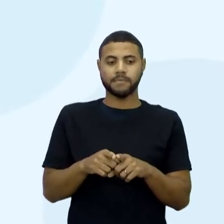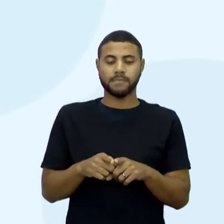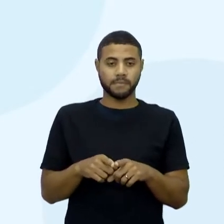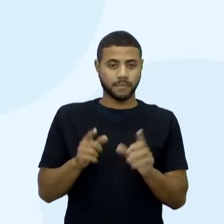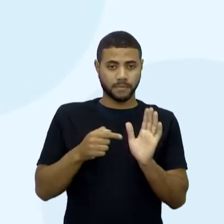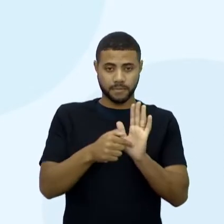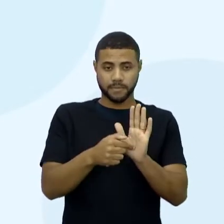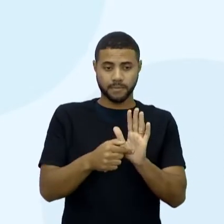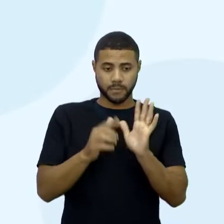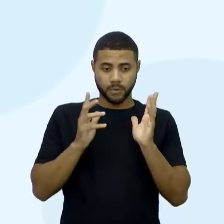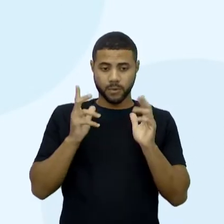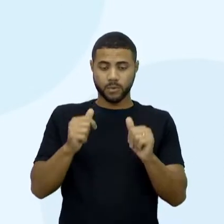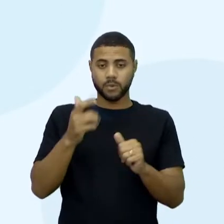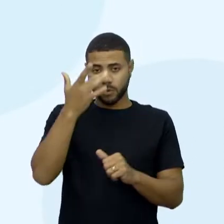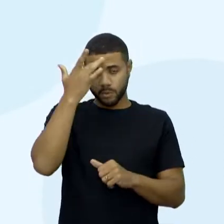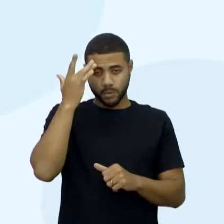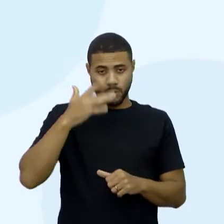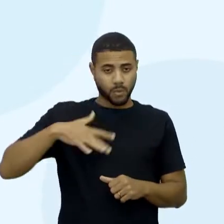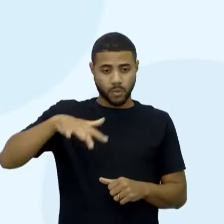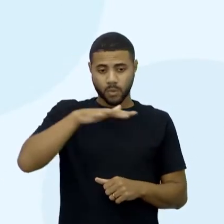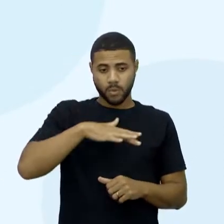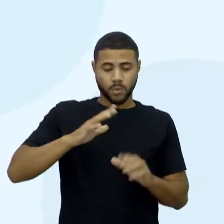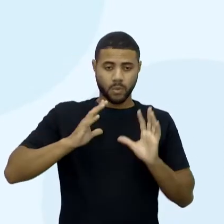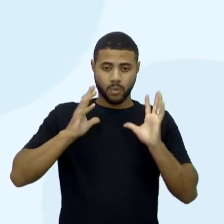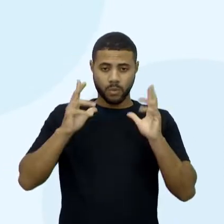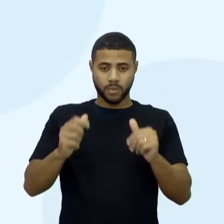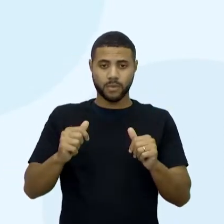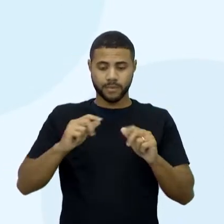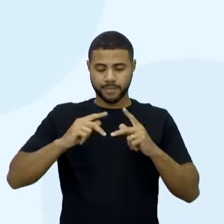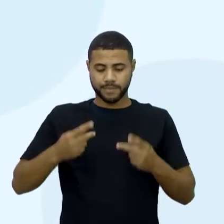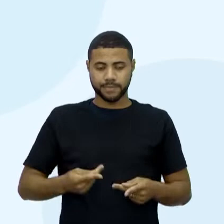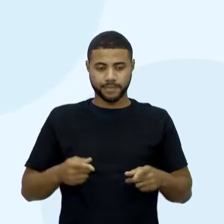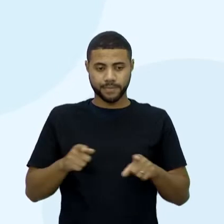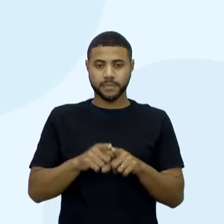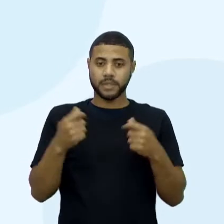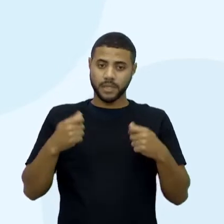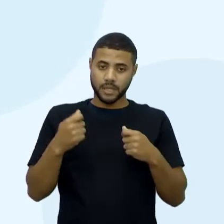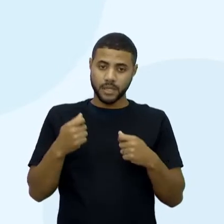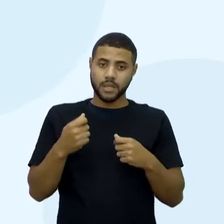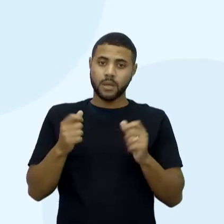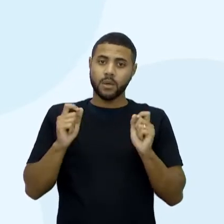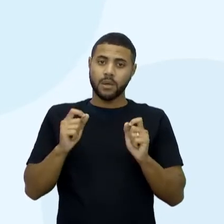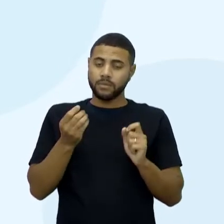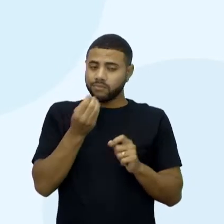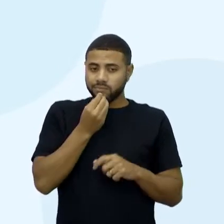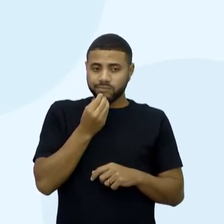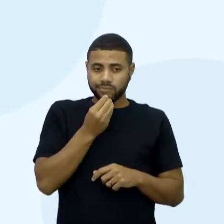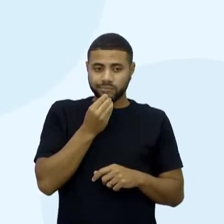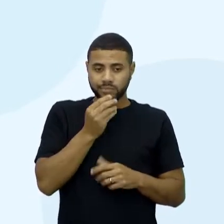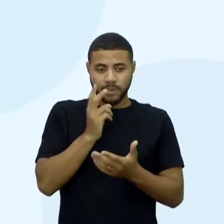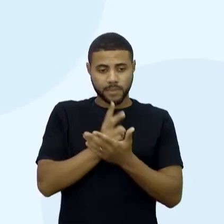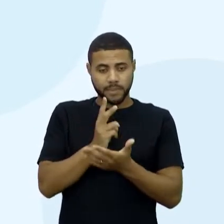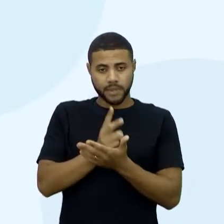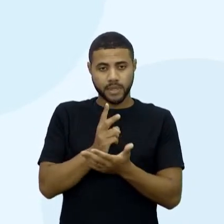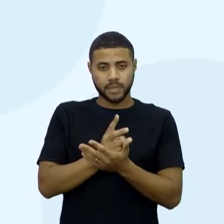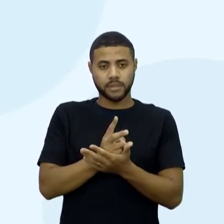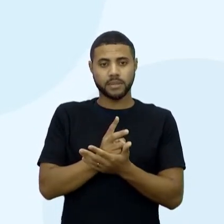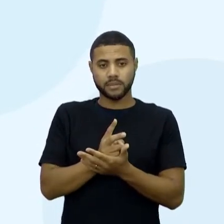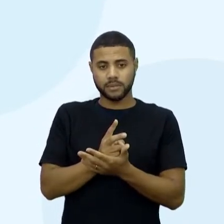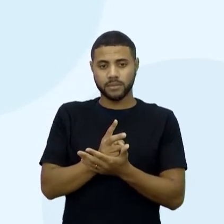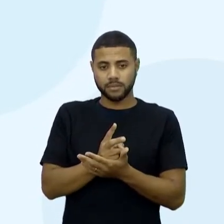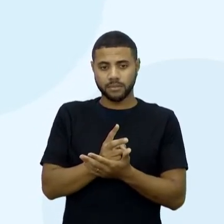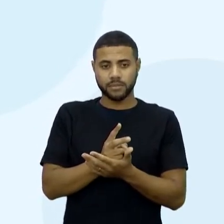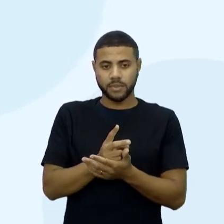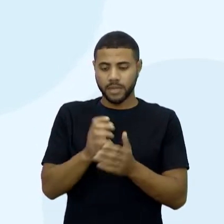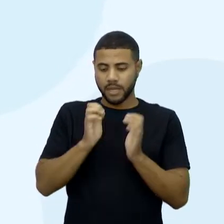que todos os seres humanos, sem distinção, devem se beneficiar dos mesmos elevados